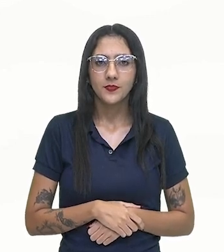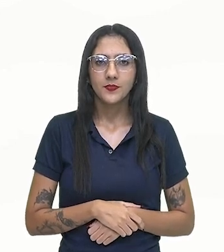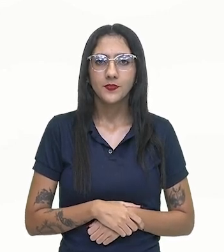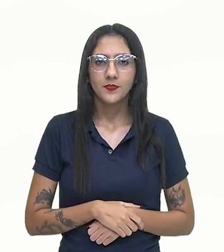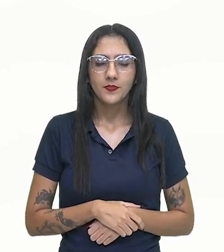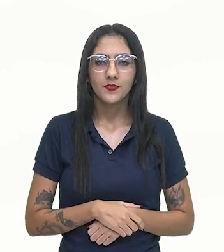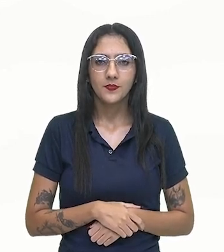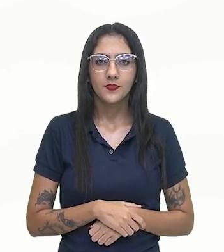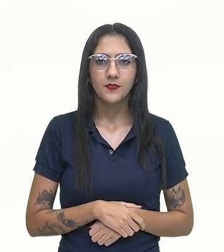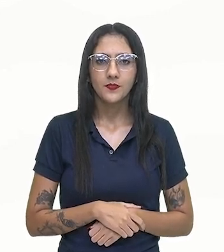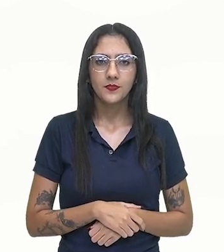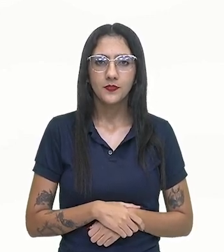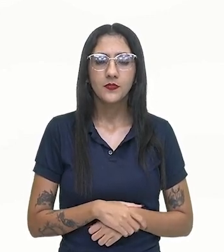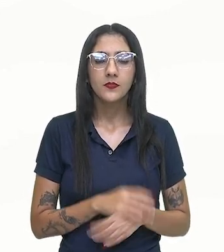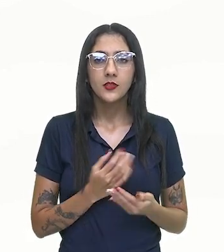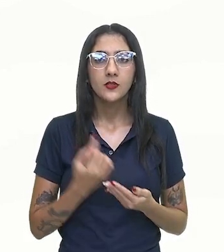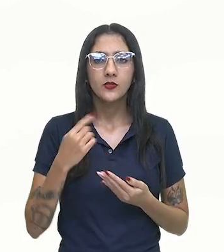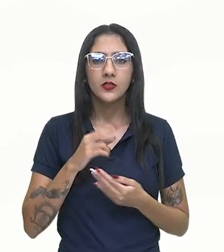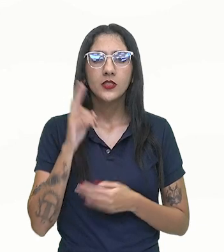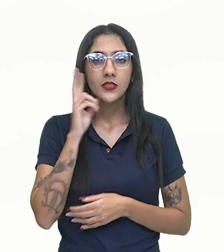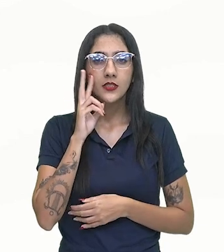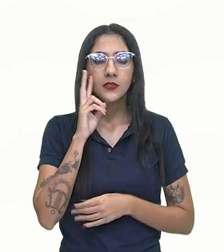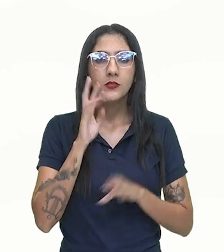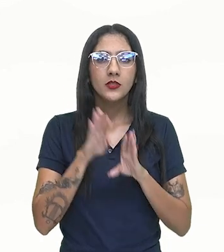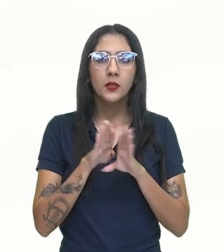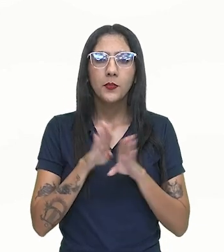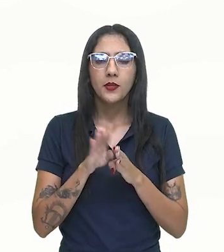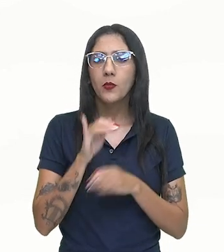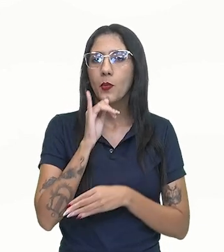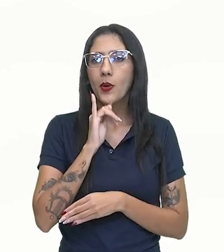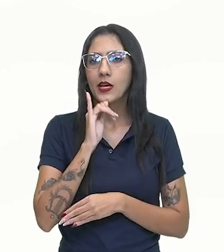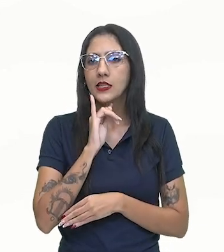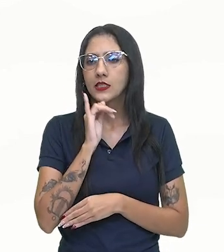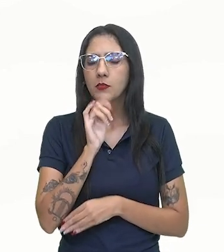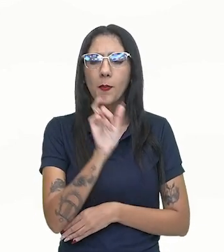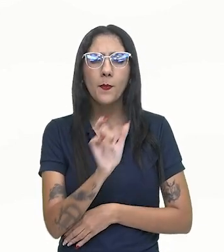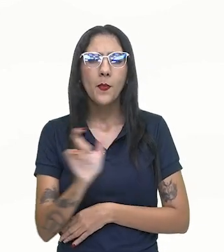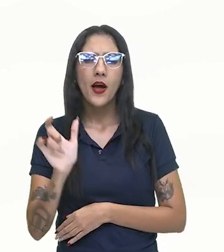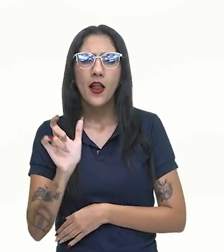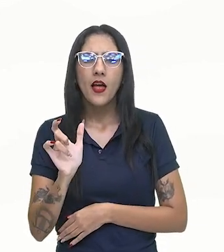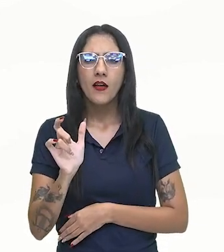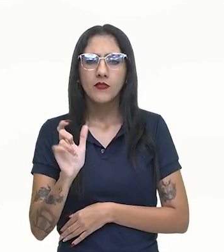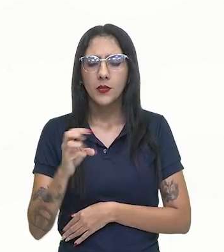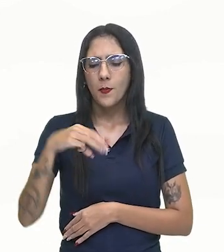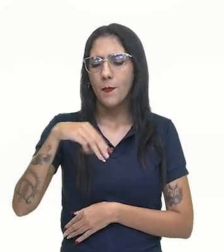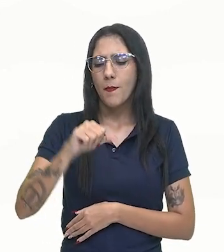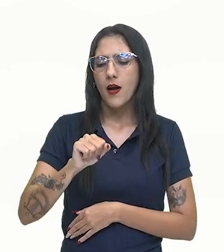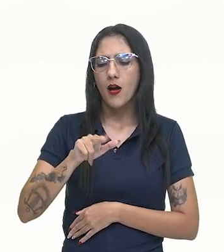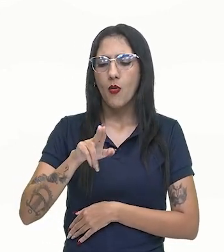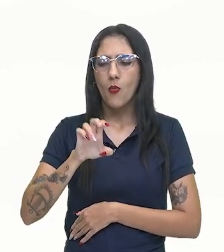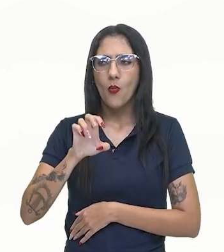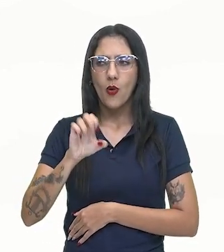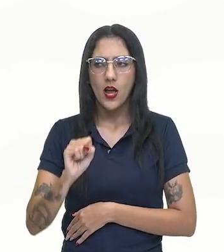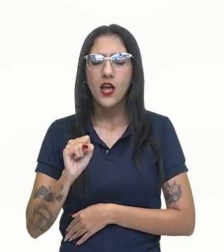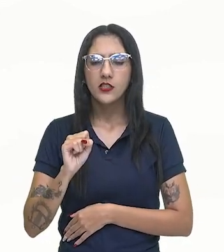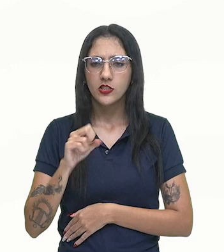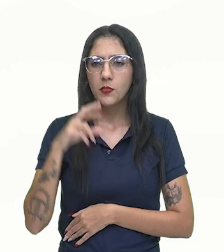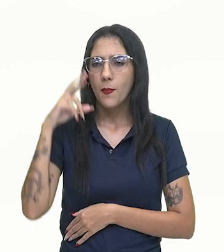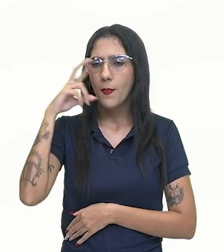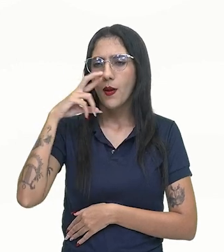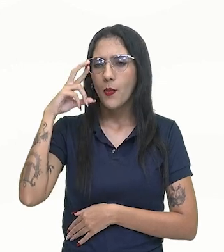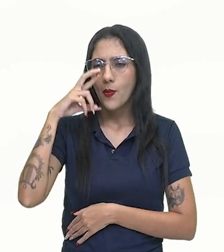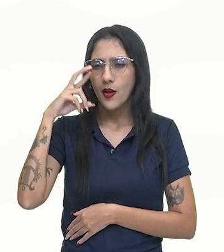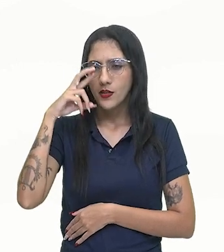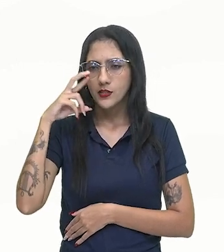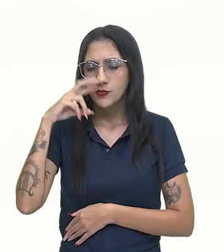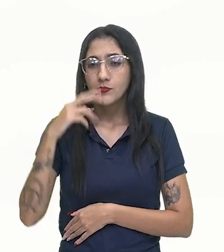E aí eu mencionei o exemplo de Maués. Lembra que eu falei de Maués? Que é uma palavra, né, o nome